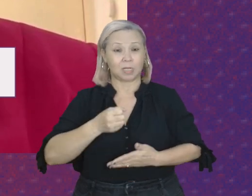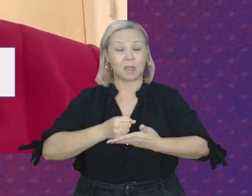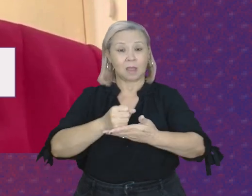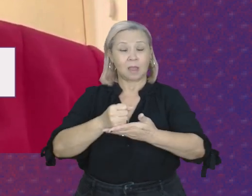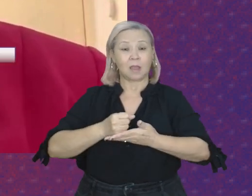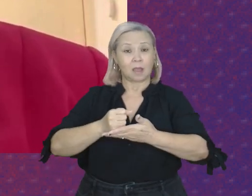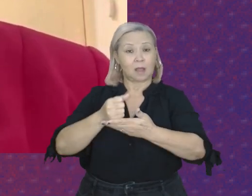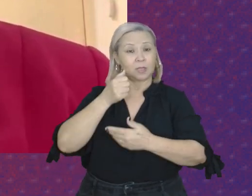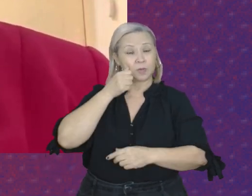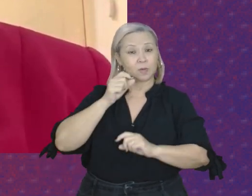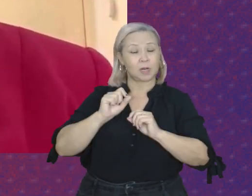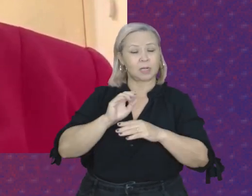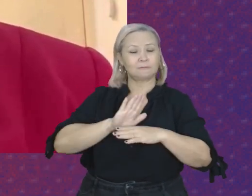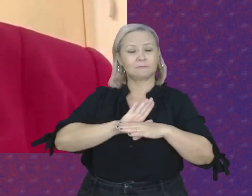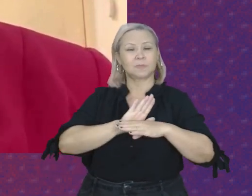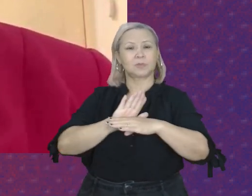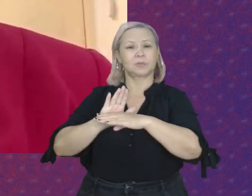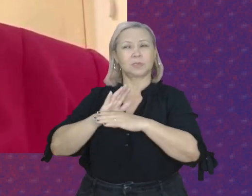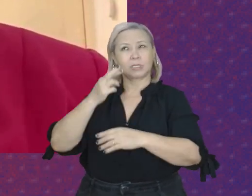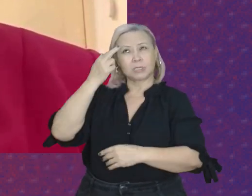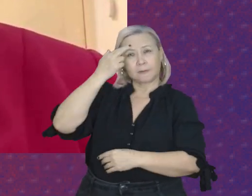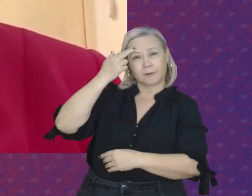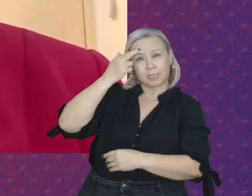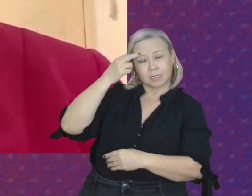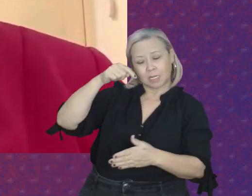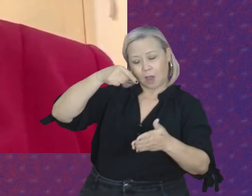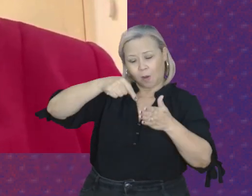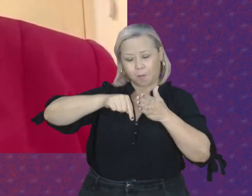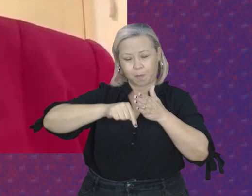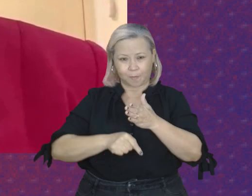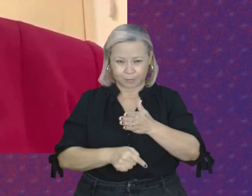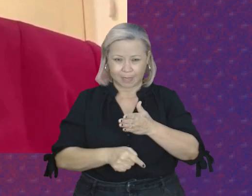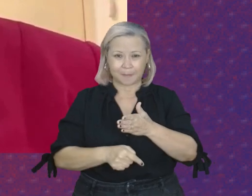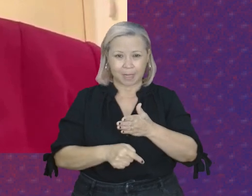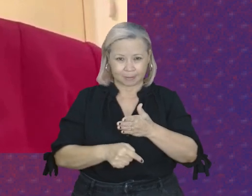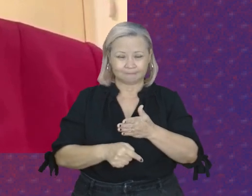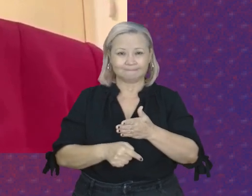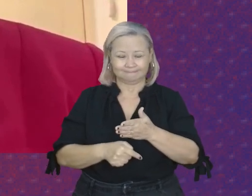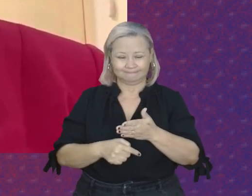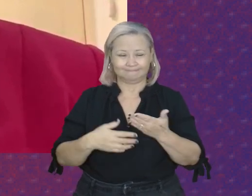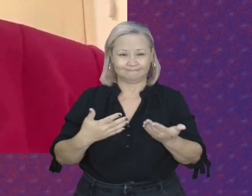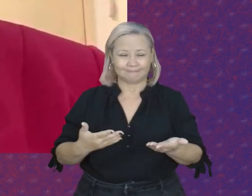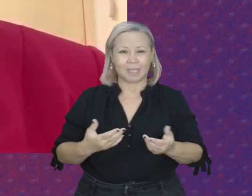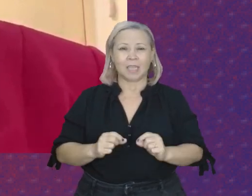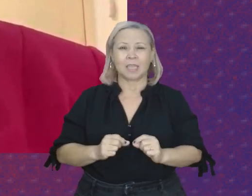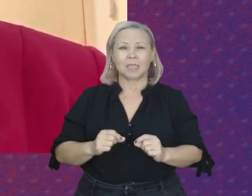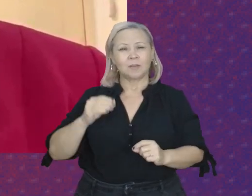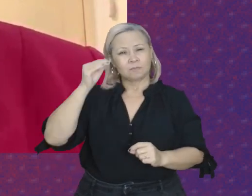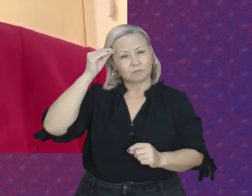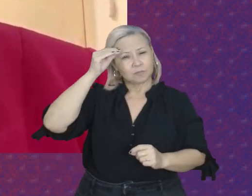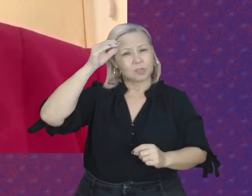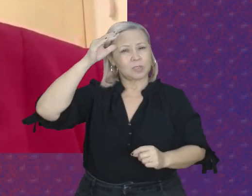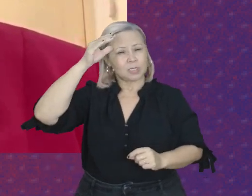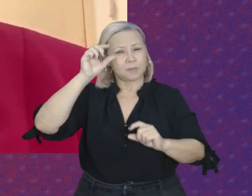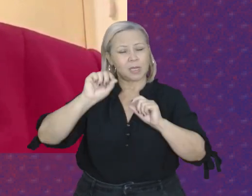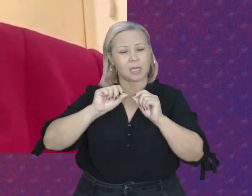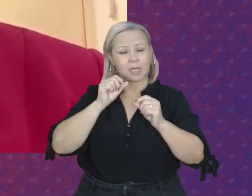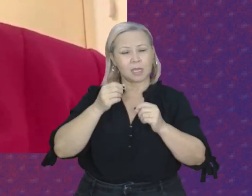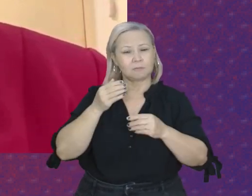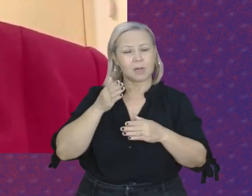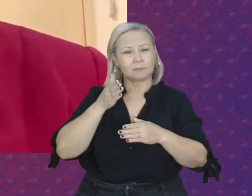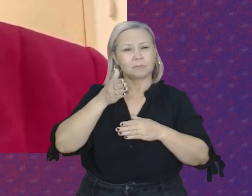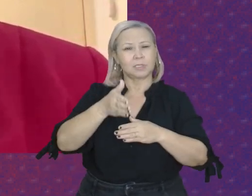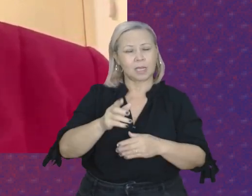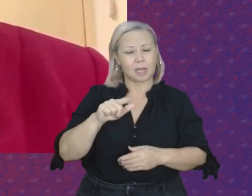Elas, contribuindo com a reflexão, aprofundamento e um conhecimento para guiar a nossa ação